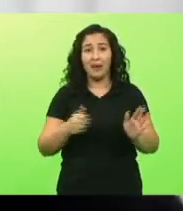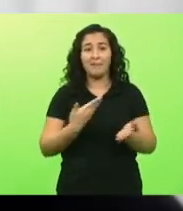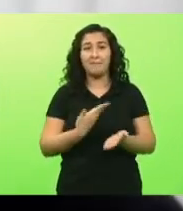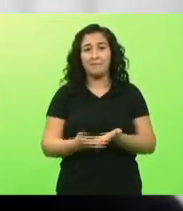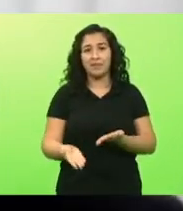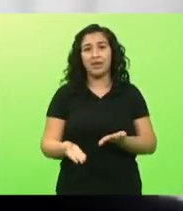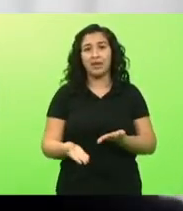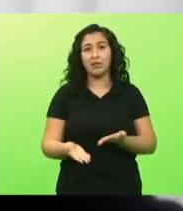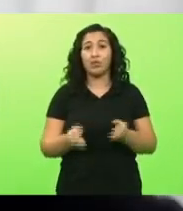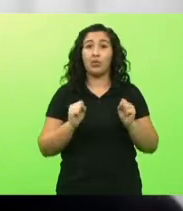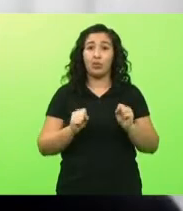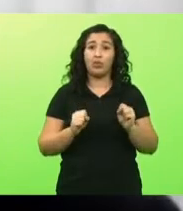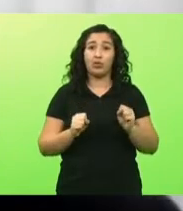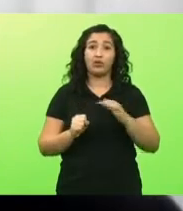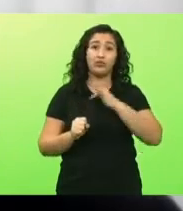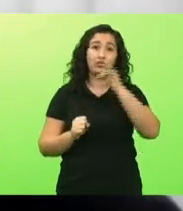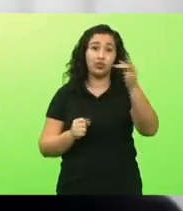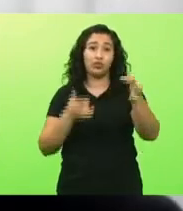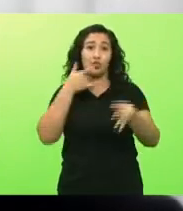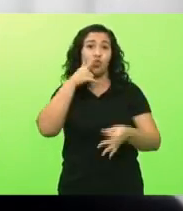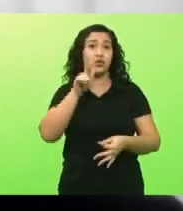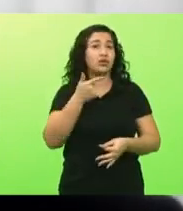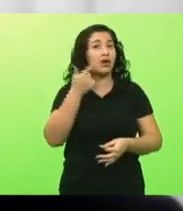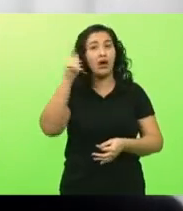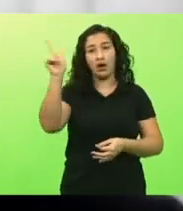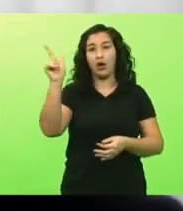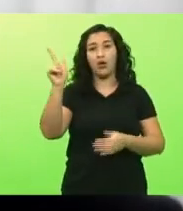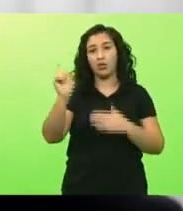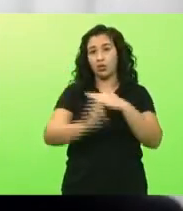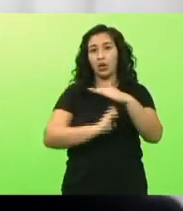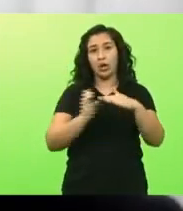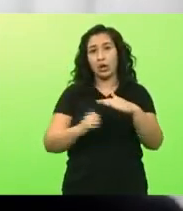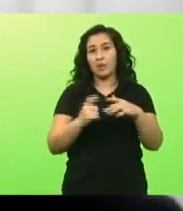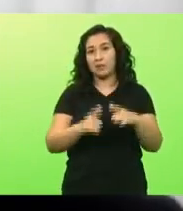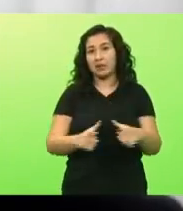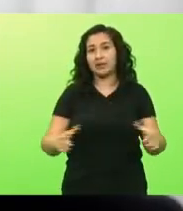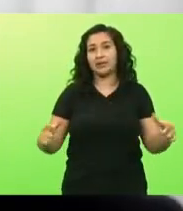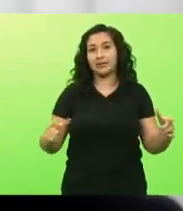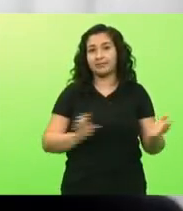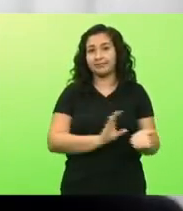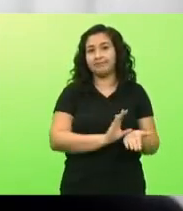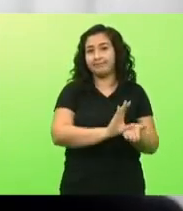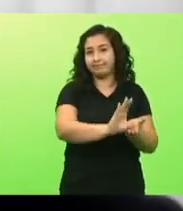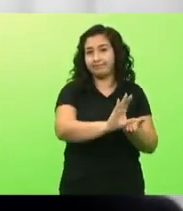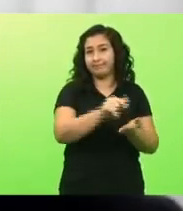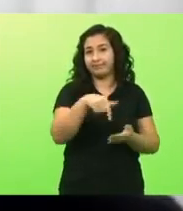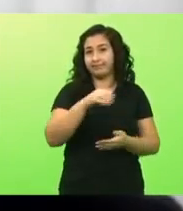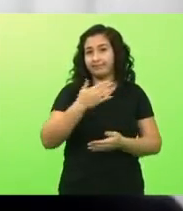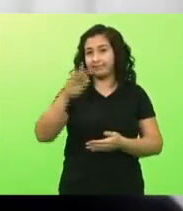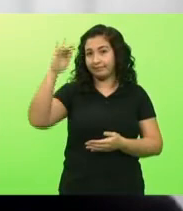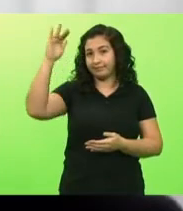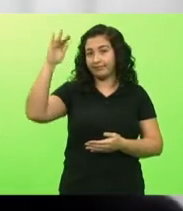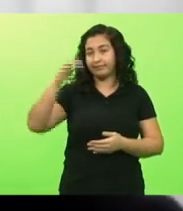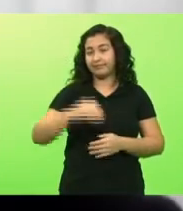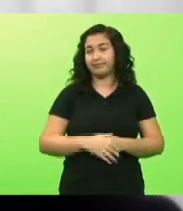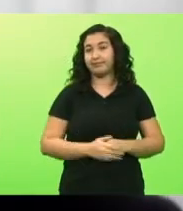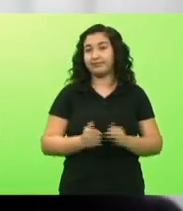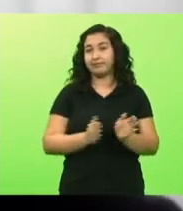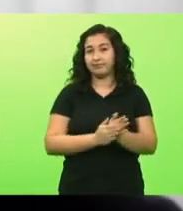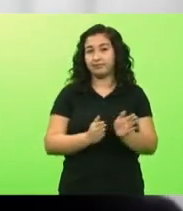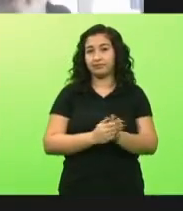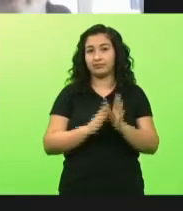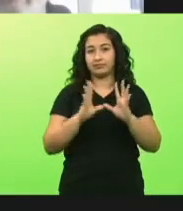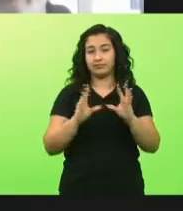quem sabe amanhã depois a gente consiga trazer um outro grande investimento aqui na Serra Catarinense. Grande abraço e parabéns mais uma vez a